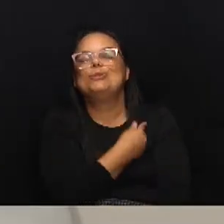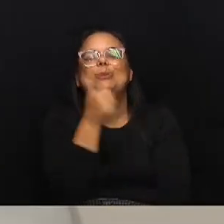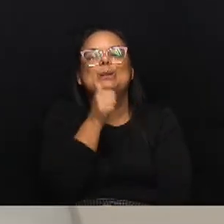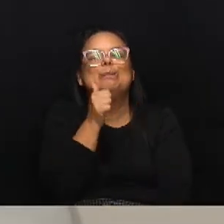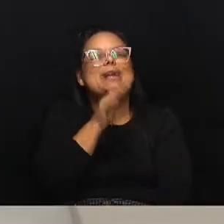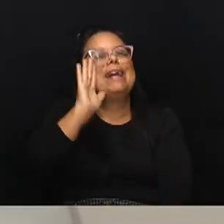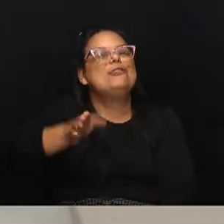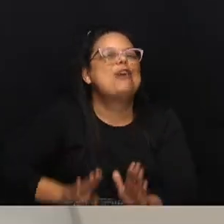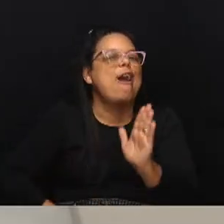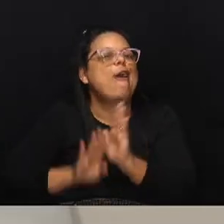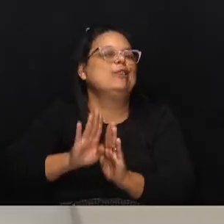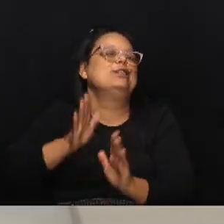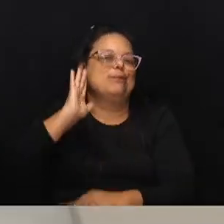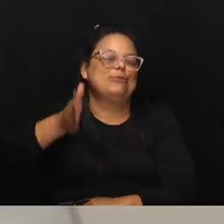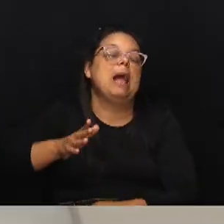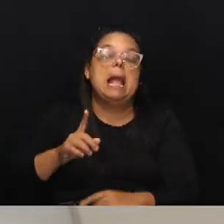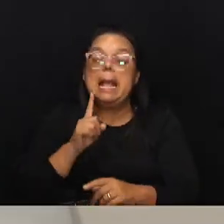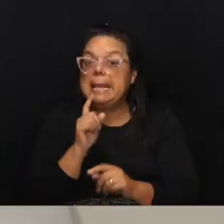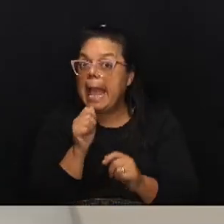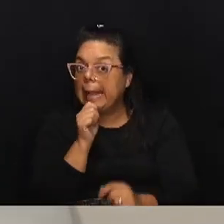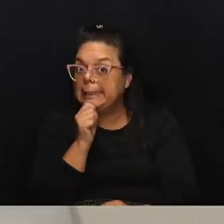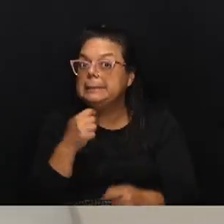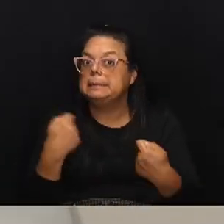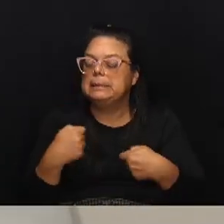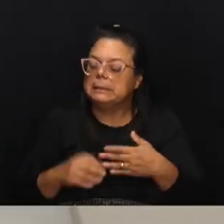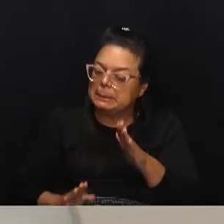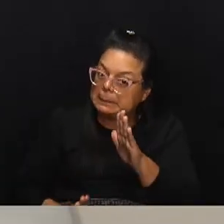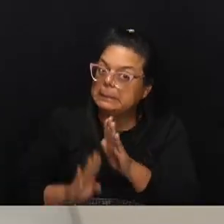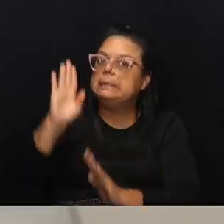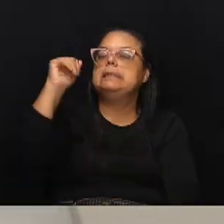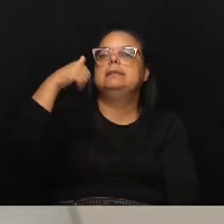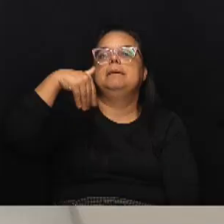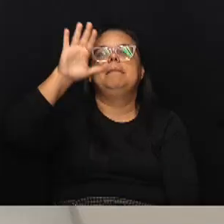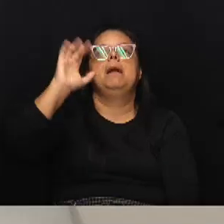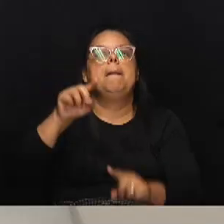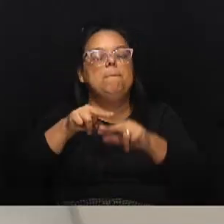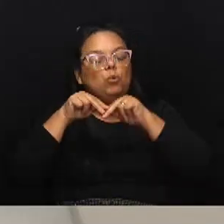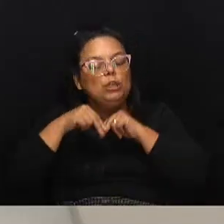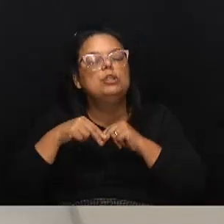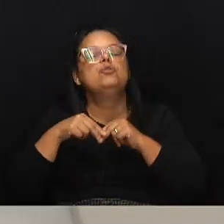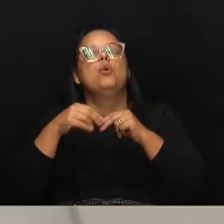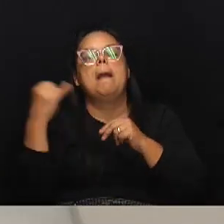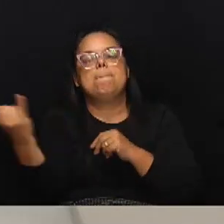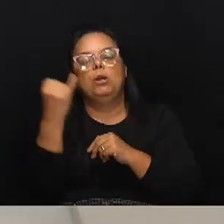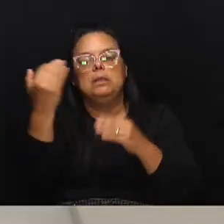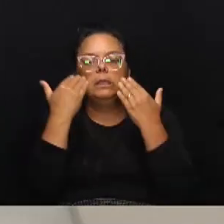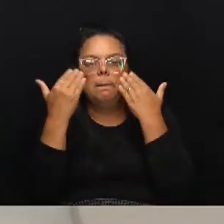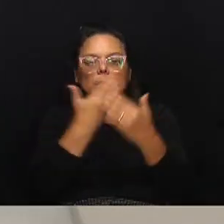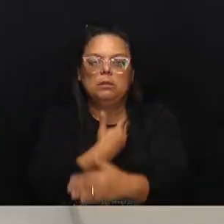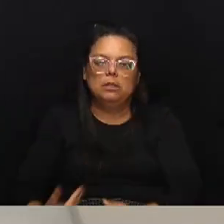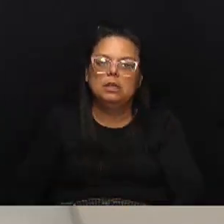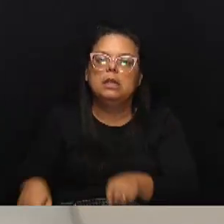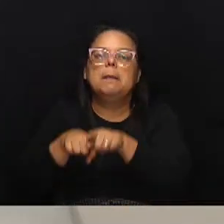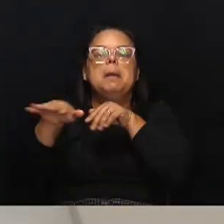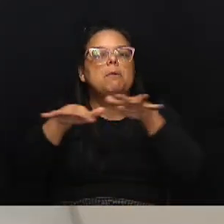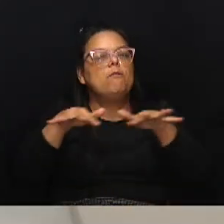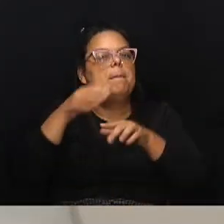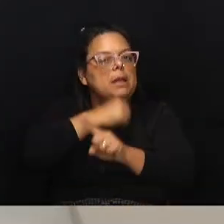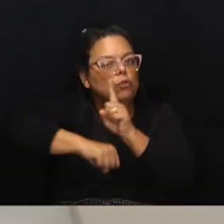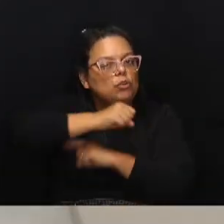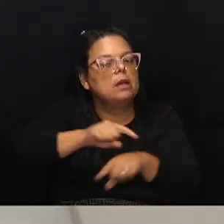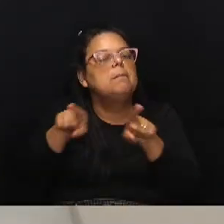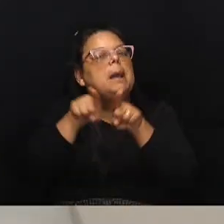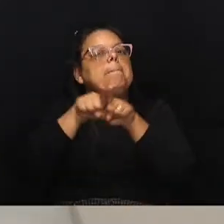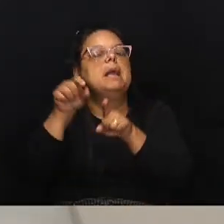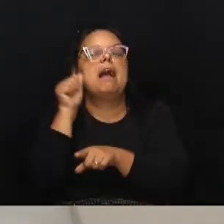avançamos e precisamos avançar cada vez mais. Por isso a importância das políticas públicas, de movimentos sociais, da união